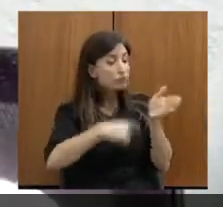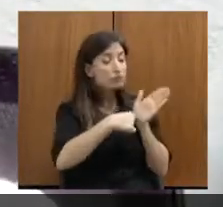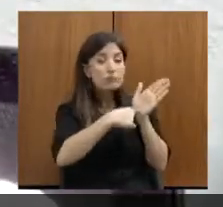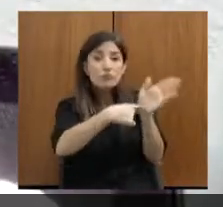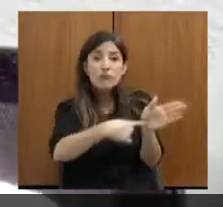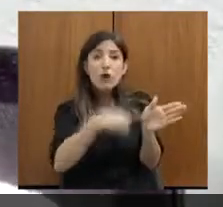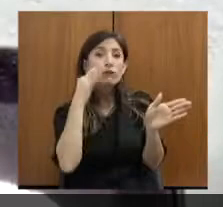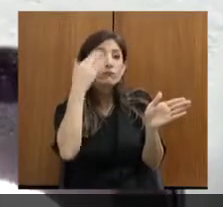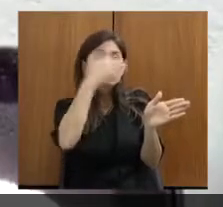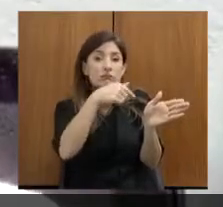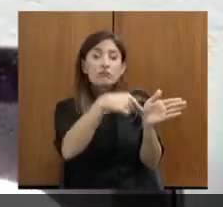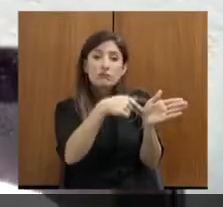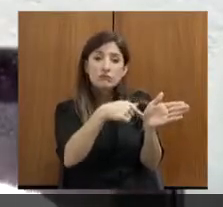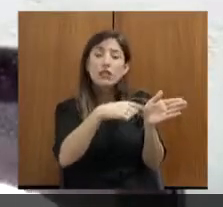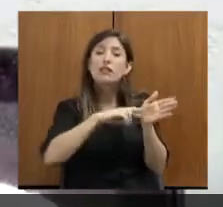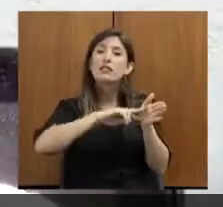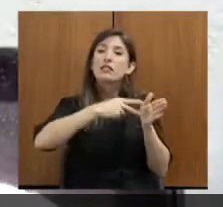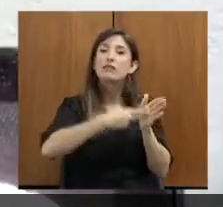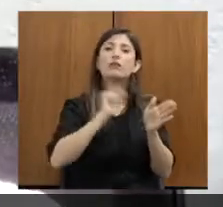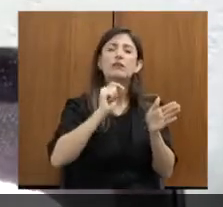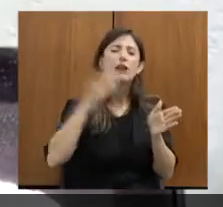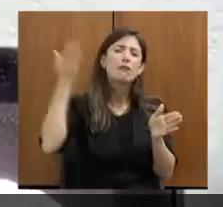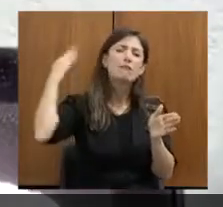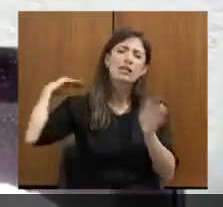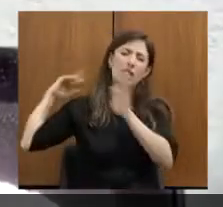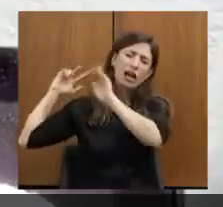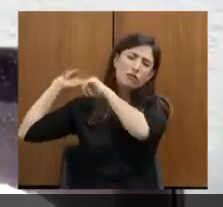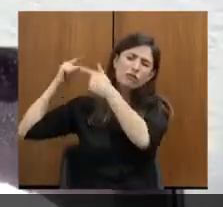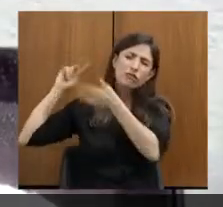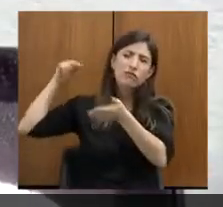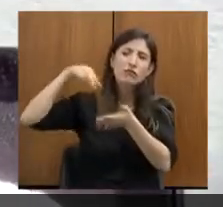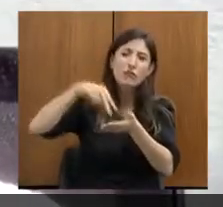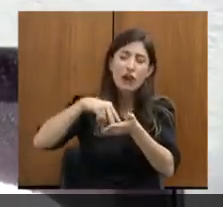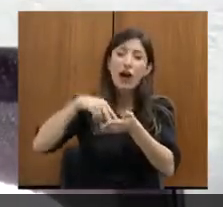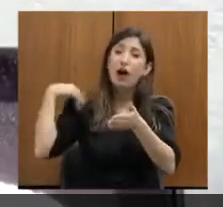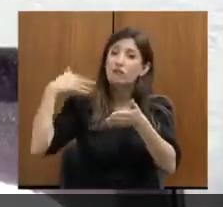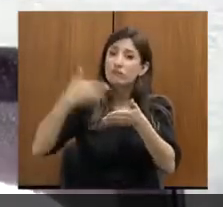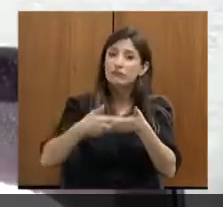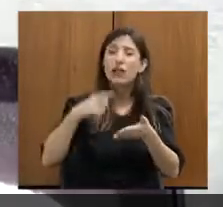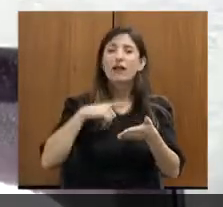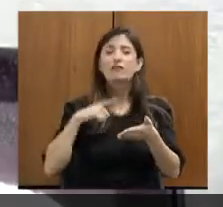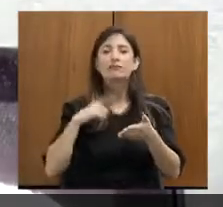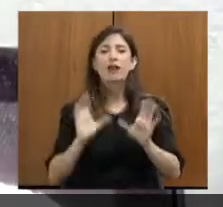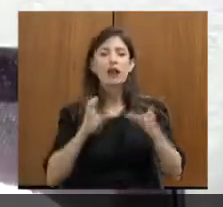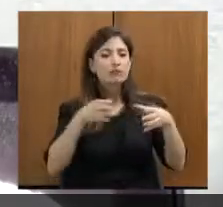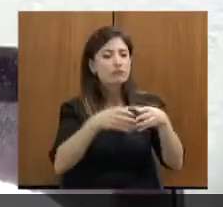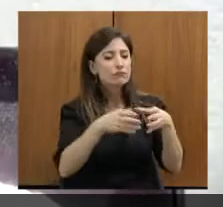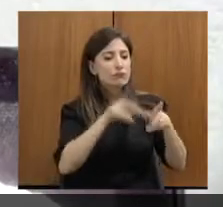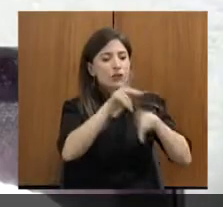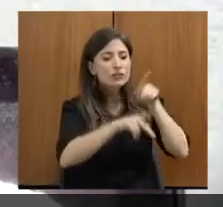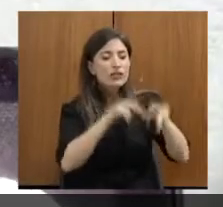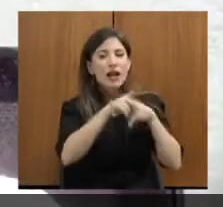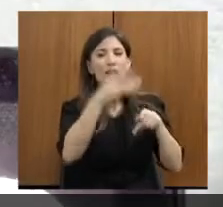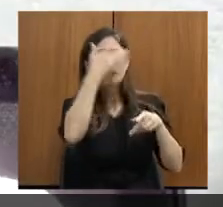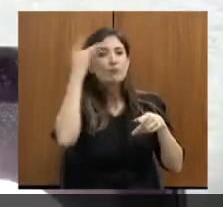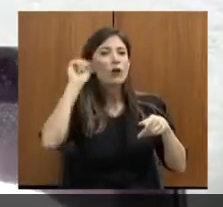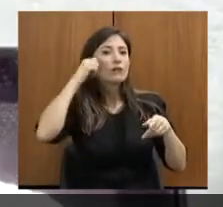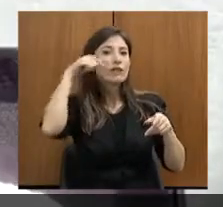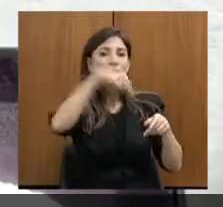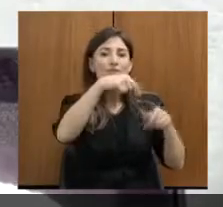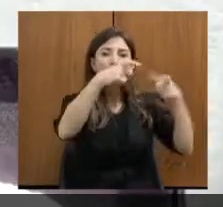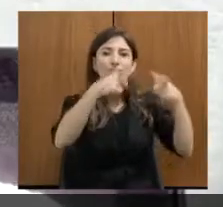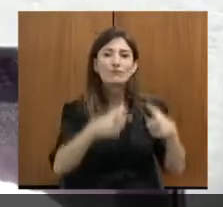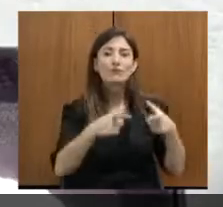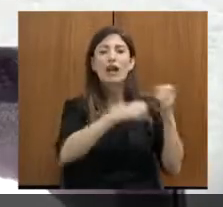a presença dos antepassados da atual comunidade de mangueiras naquele mesmo